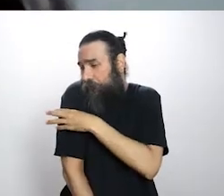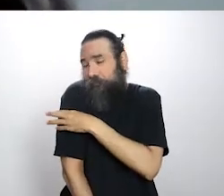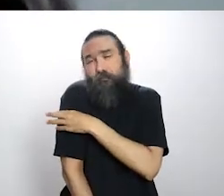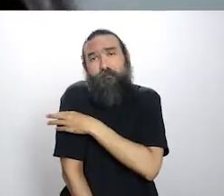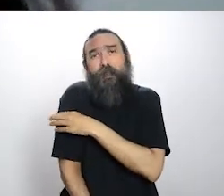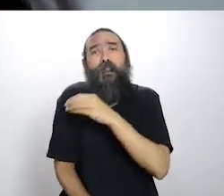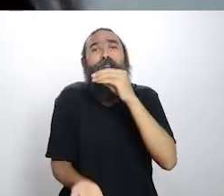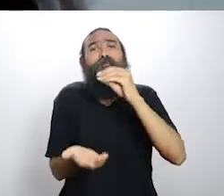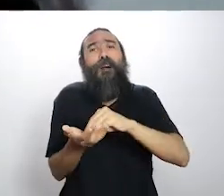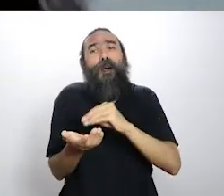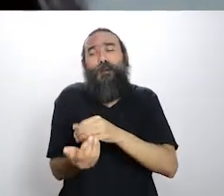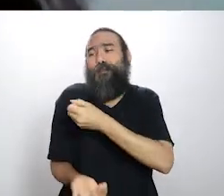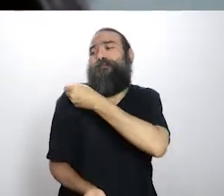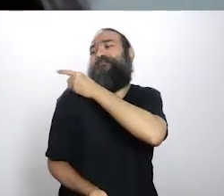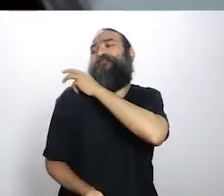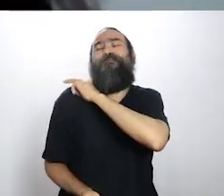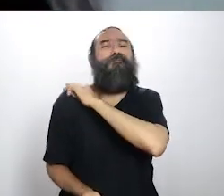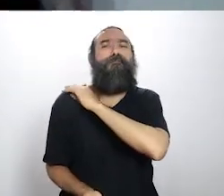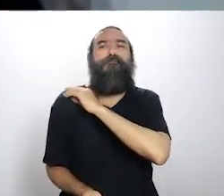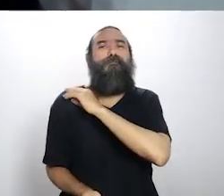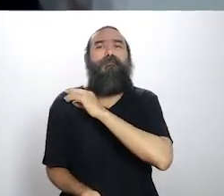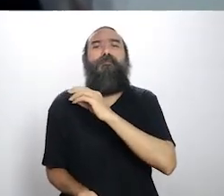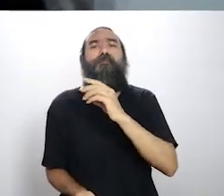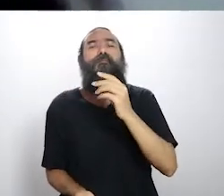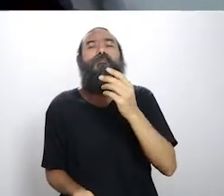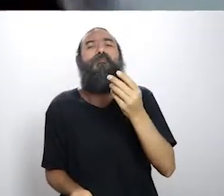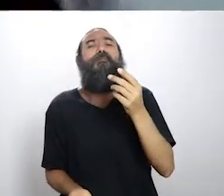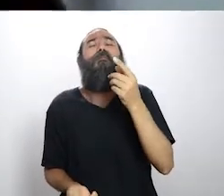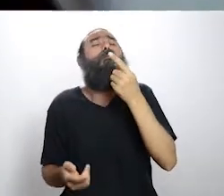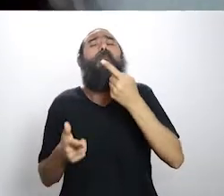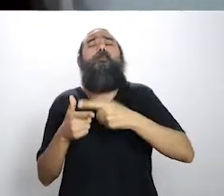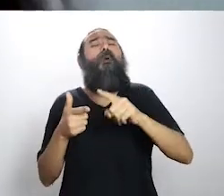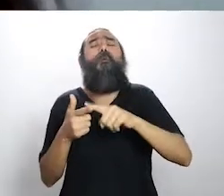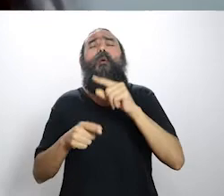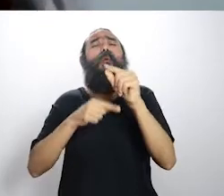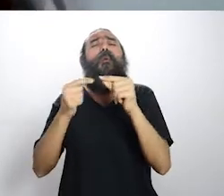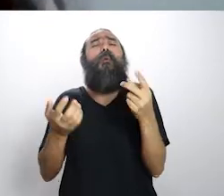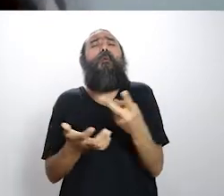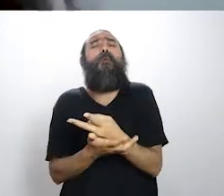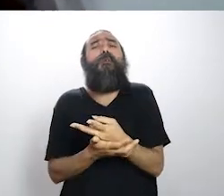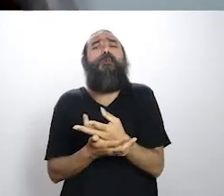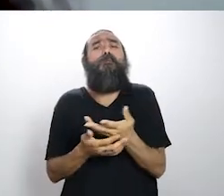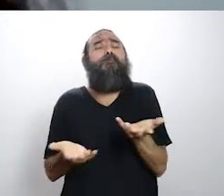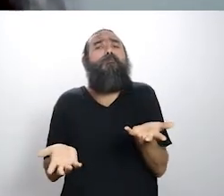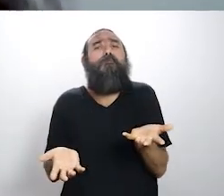perspectiva nenhuma para entrar no ensino médio, né? Qual que é o problema